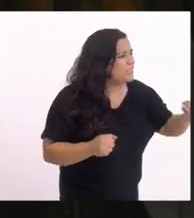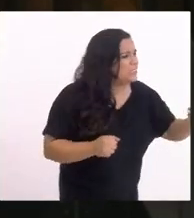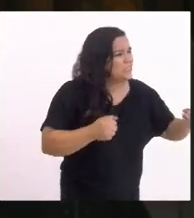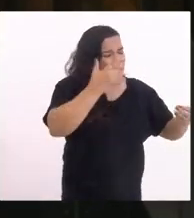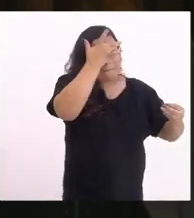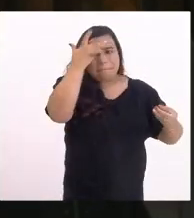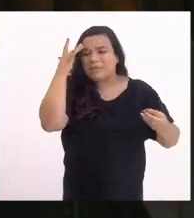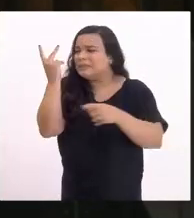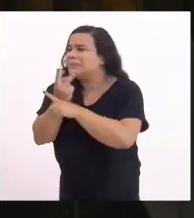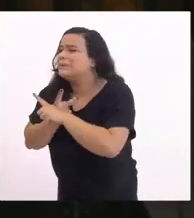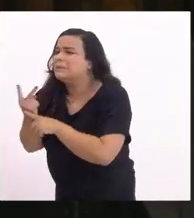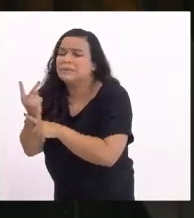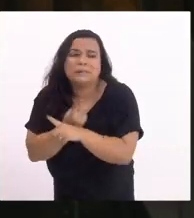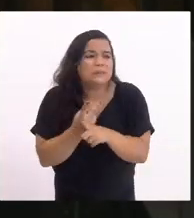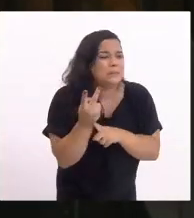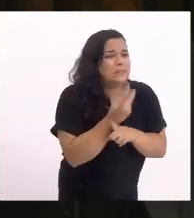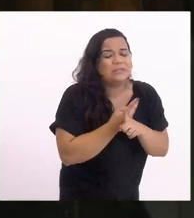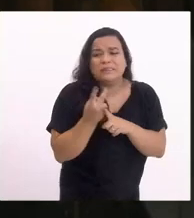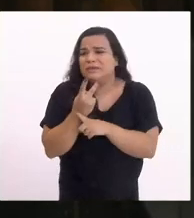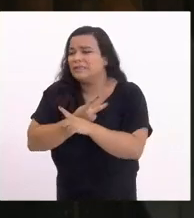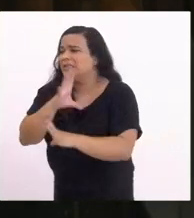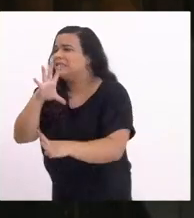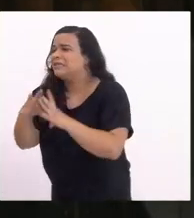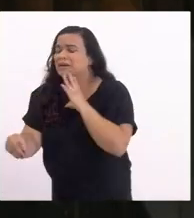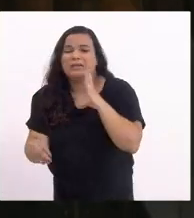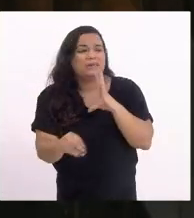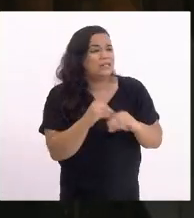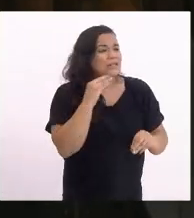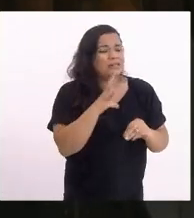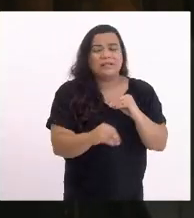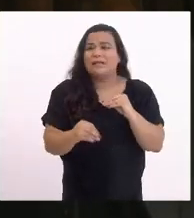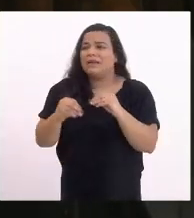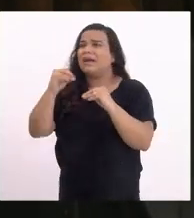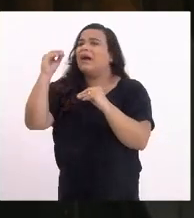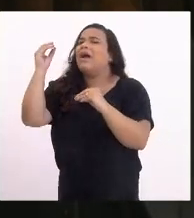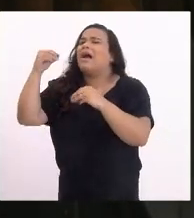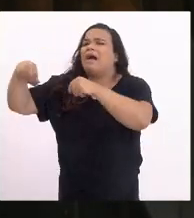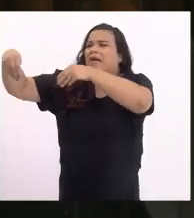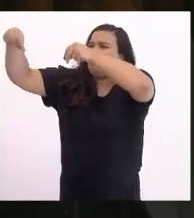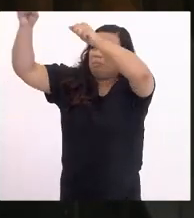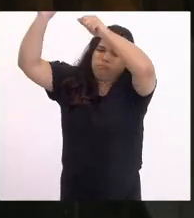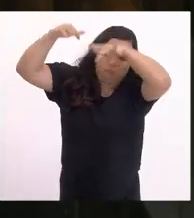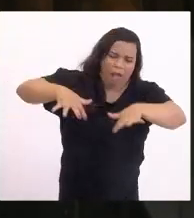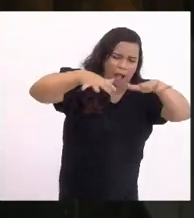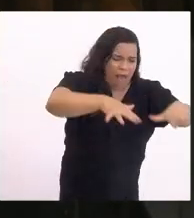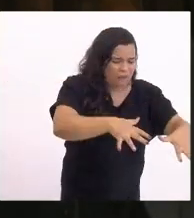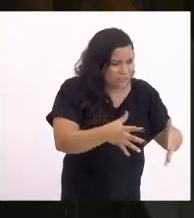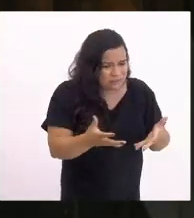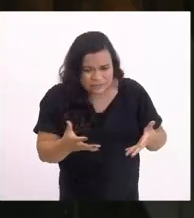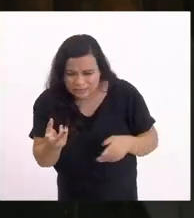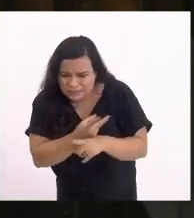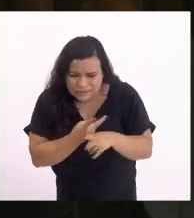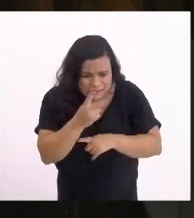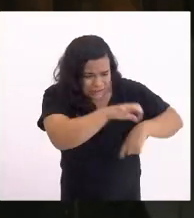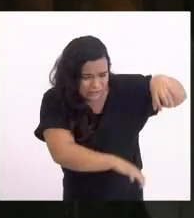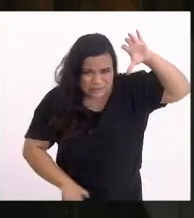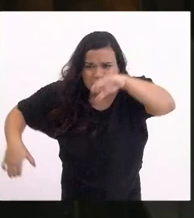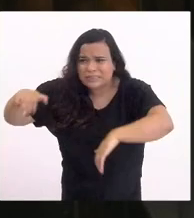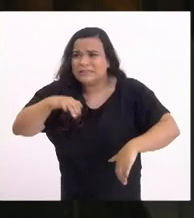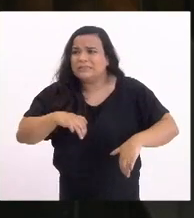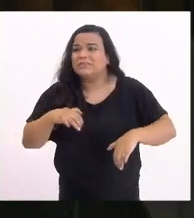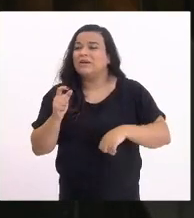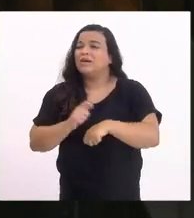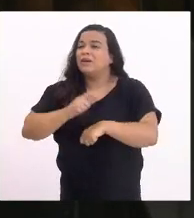pessoas procurando os seus entes queridos que ali estão soterrados. É um momento assim, gente, que a gente fica muito triste,